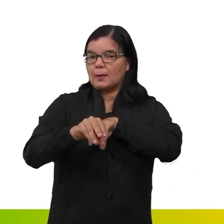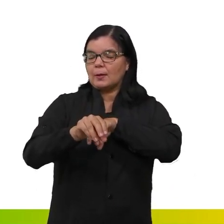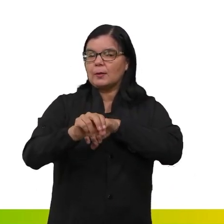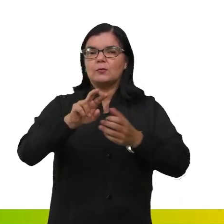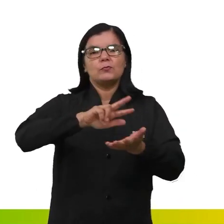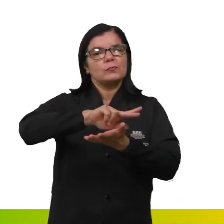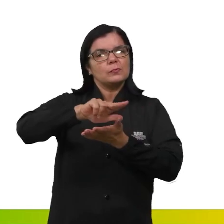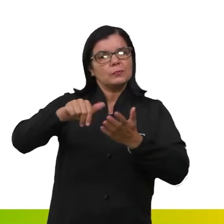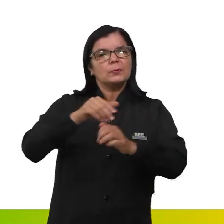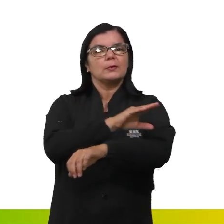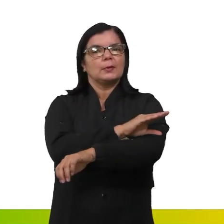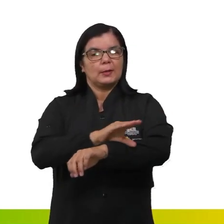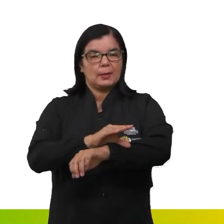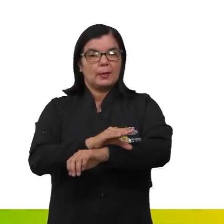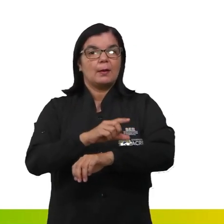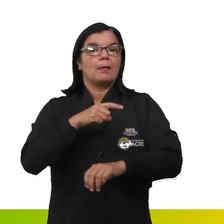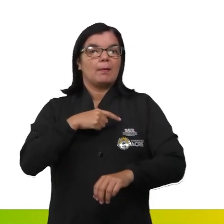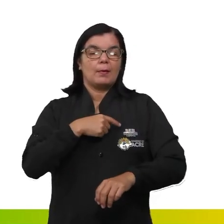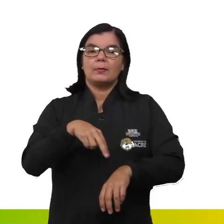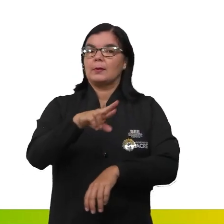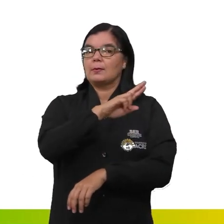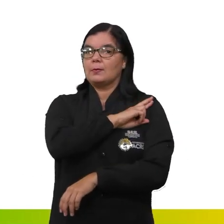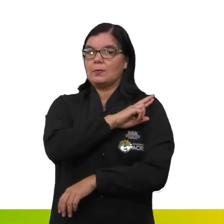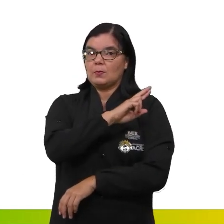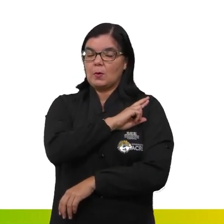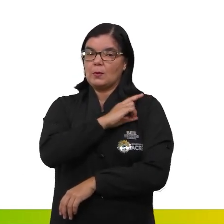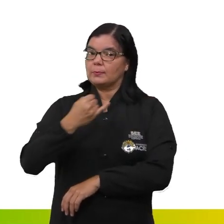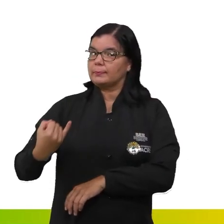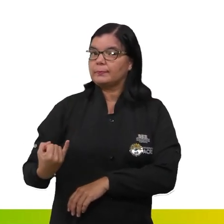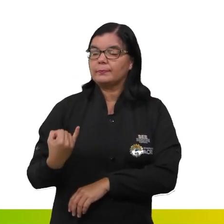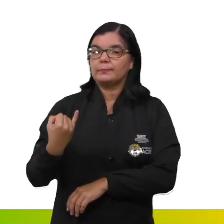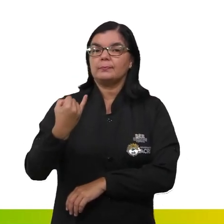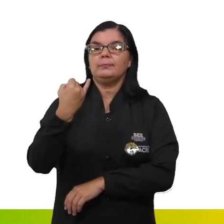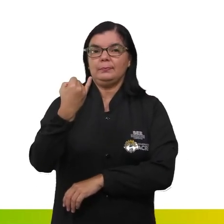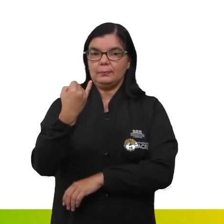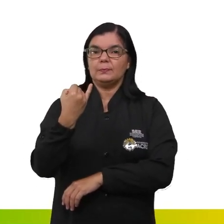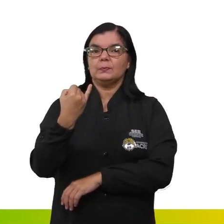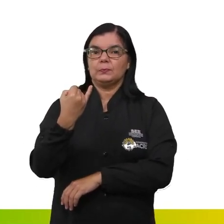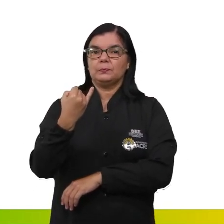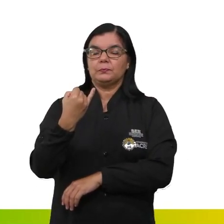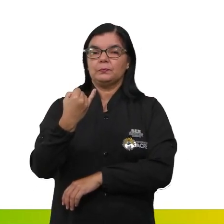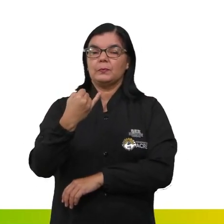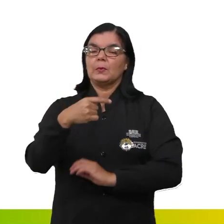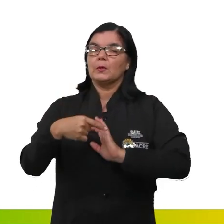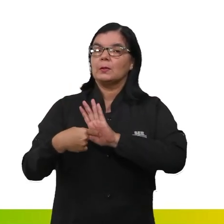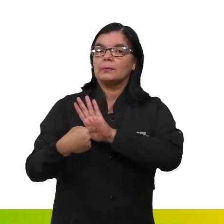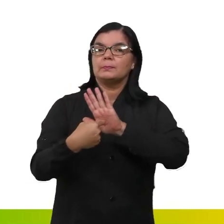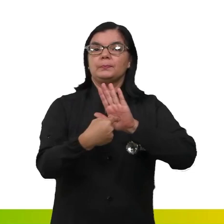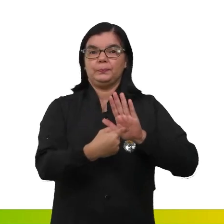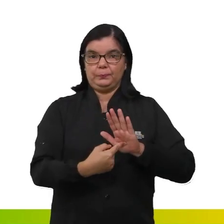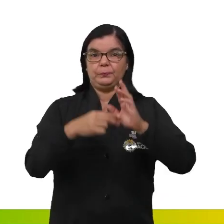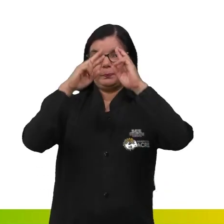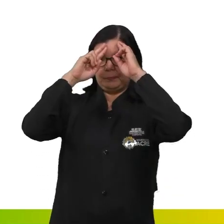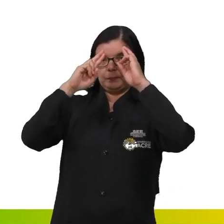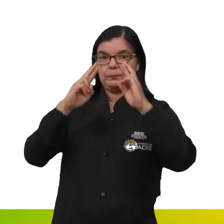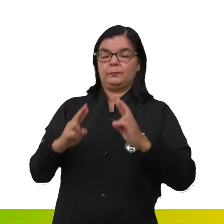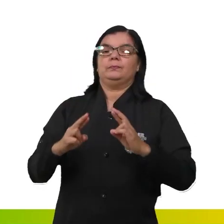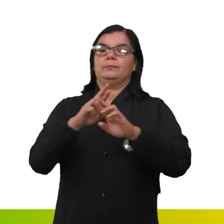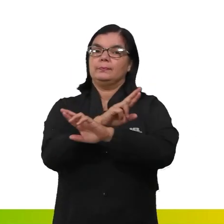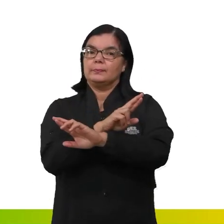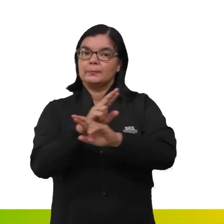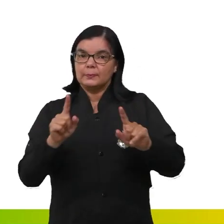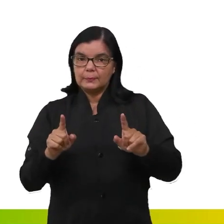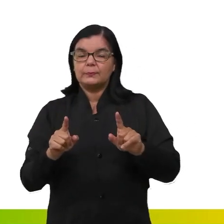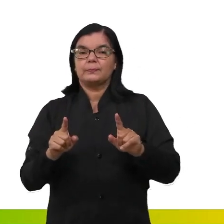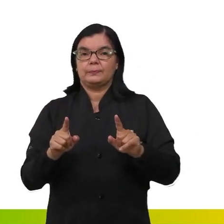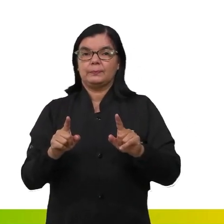multicultural, ela desempenha um papel crucial na promoção do respeito às